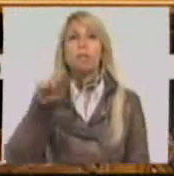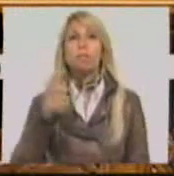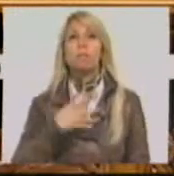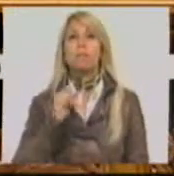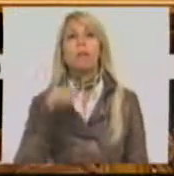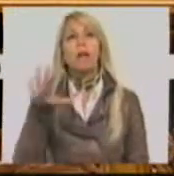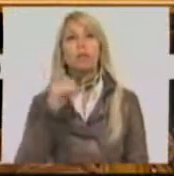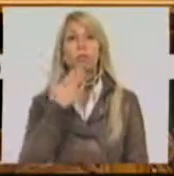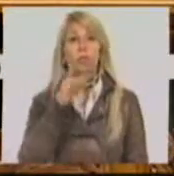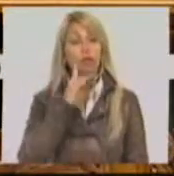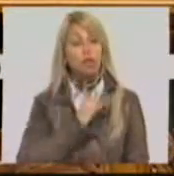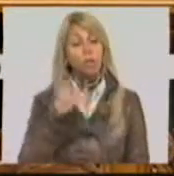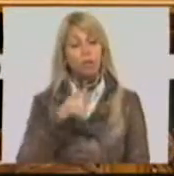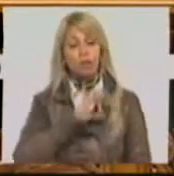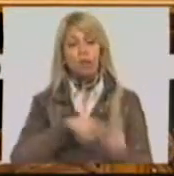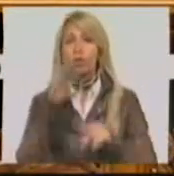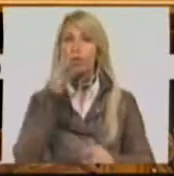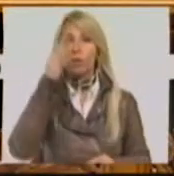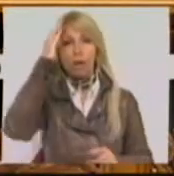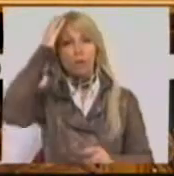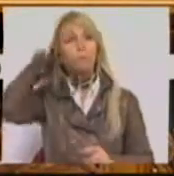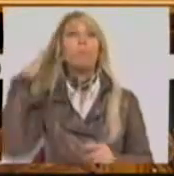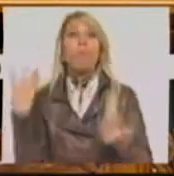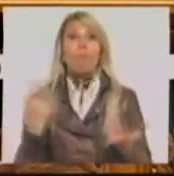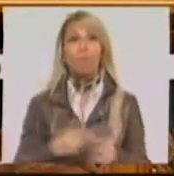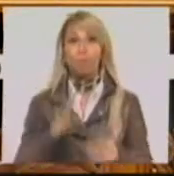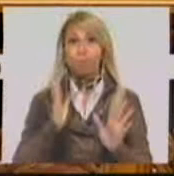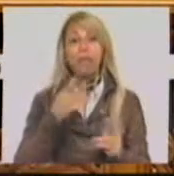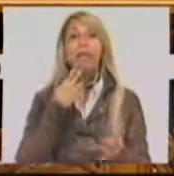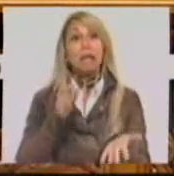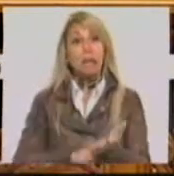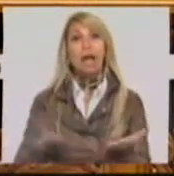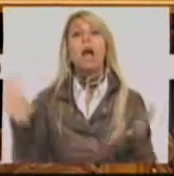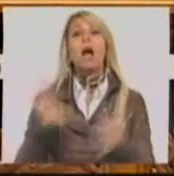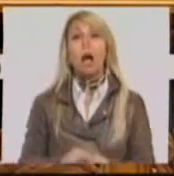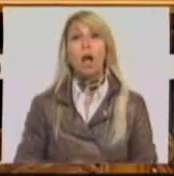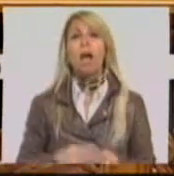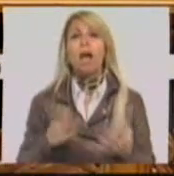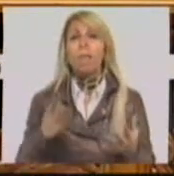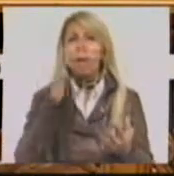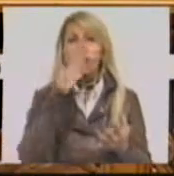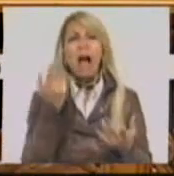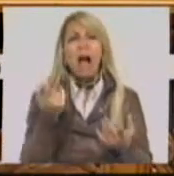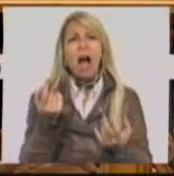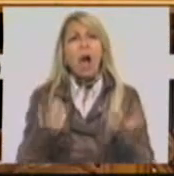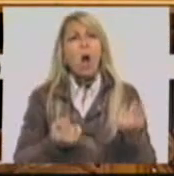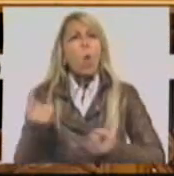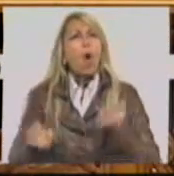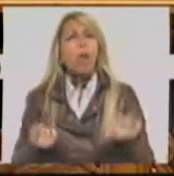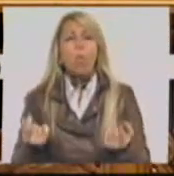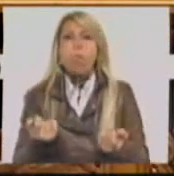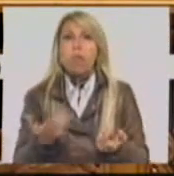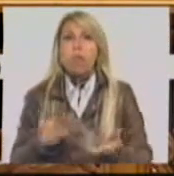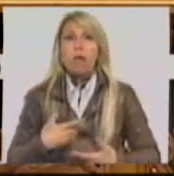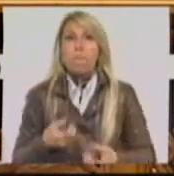Obrigada, Sr. Presidente, Srs. Deputados. Bem, sejamos realistas, e a realidade é que há qualquer coisa quase de penoso sempre que se ouve falar